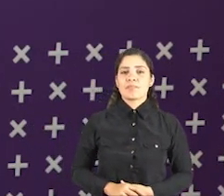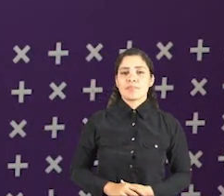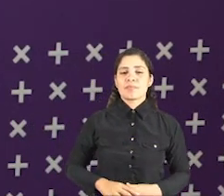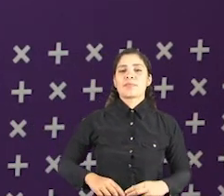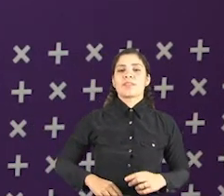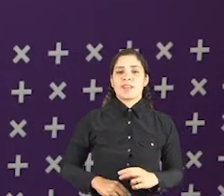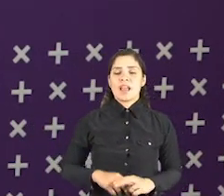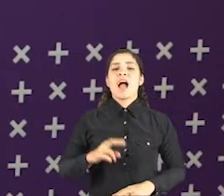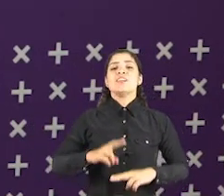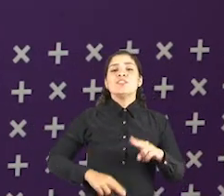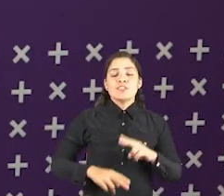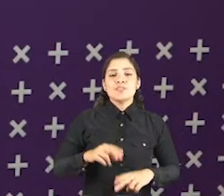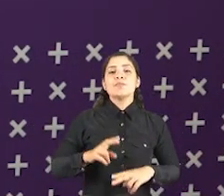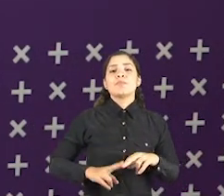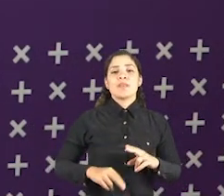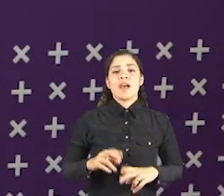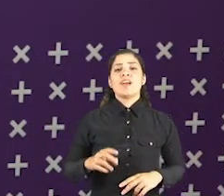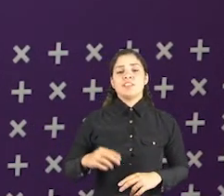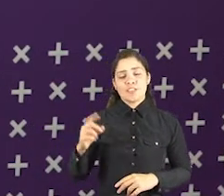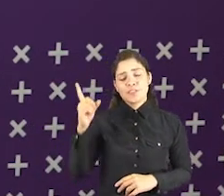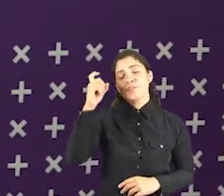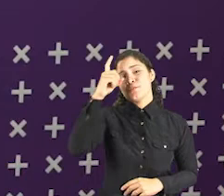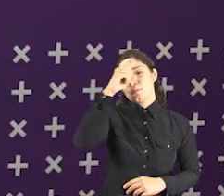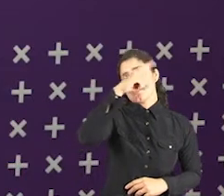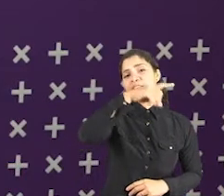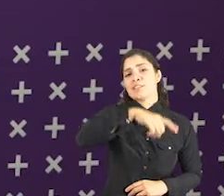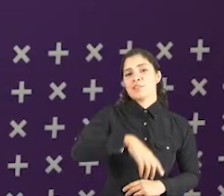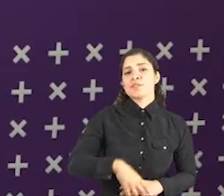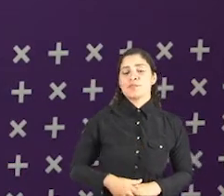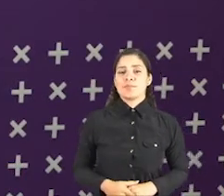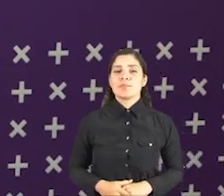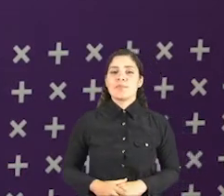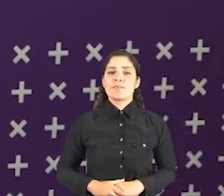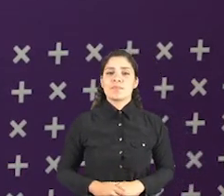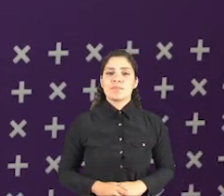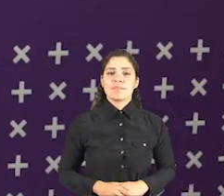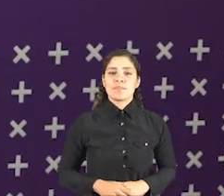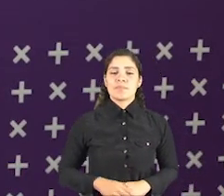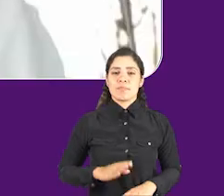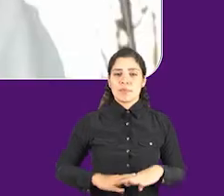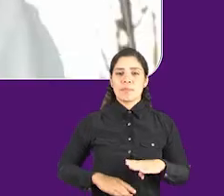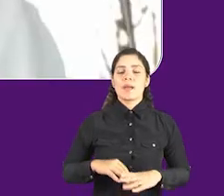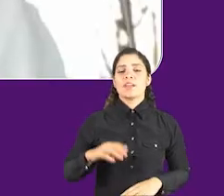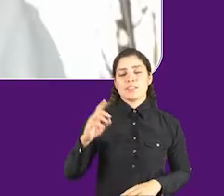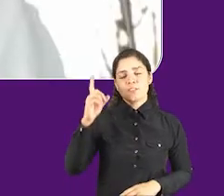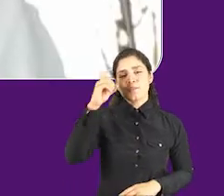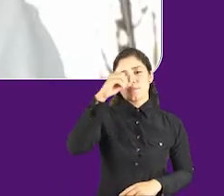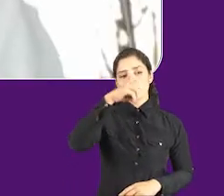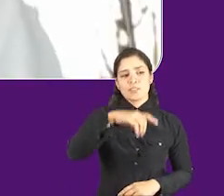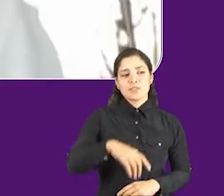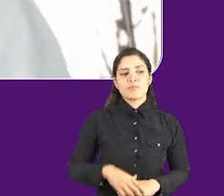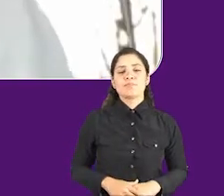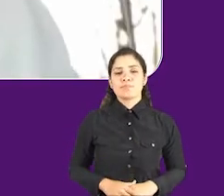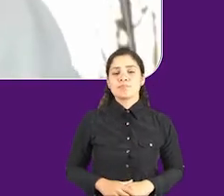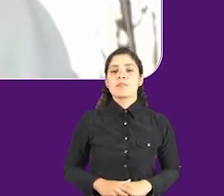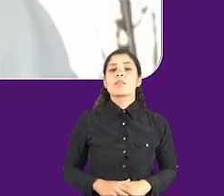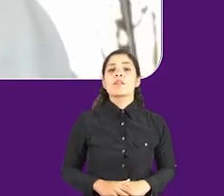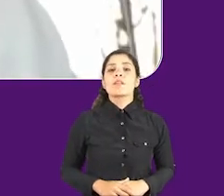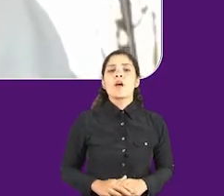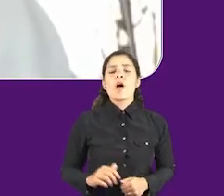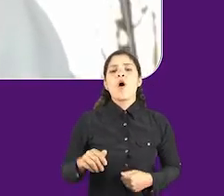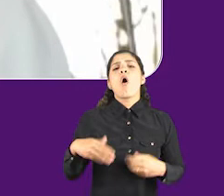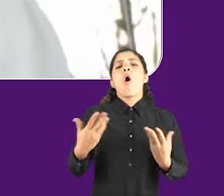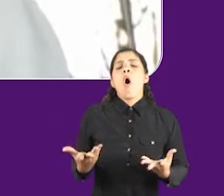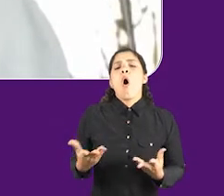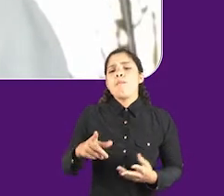que forma essa roupa tem atuado nessa frente por meio da sua agenda e esse dia e já para começar temos muitas